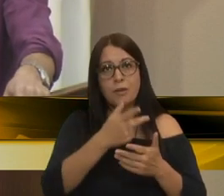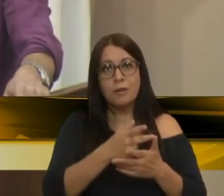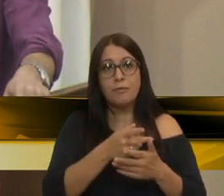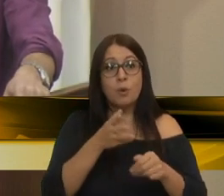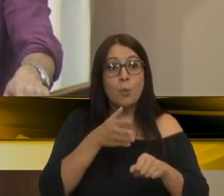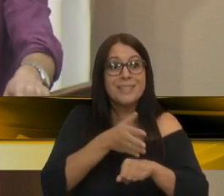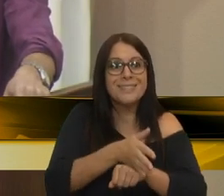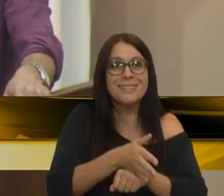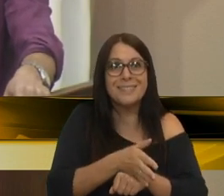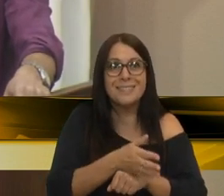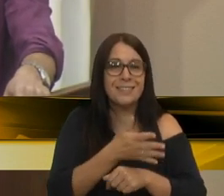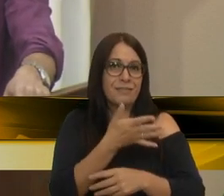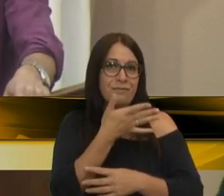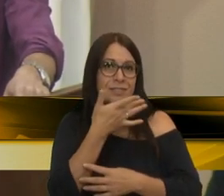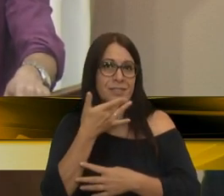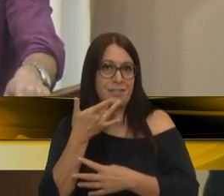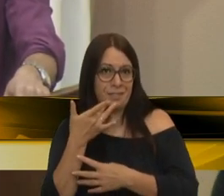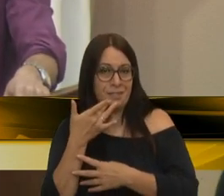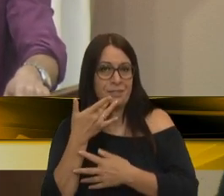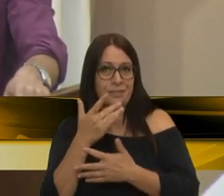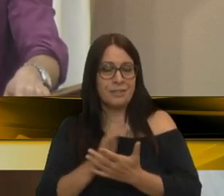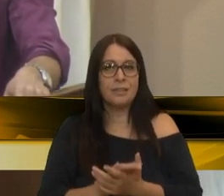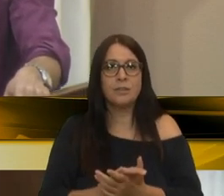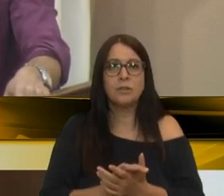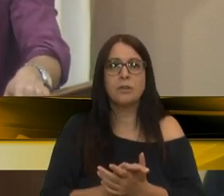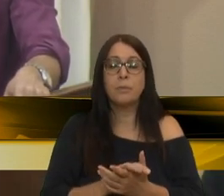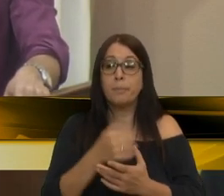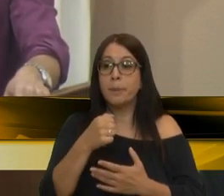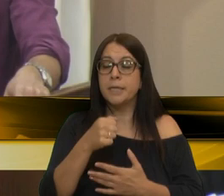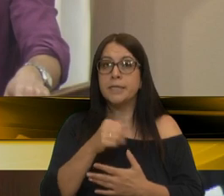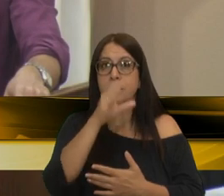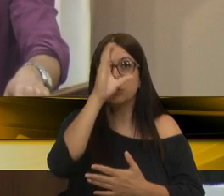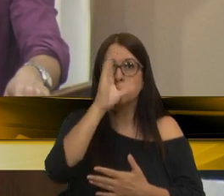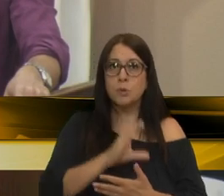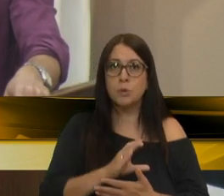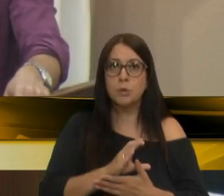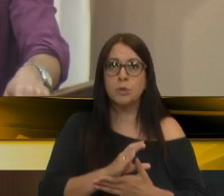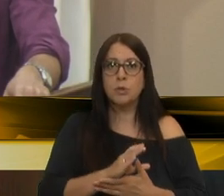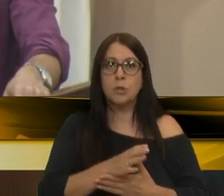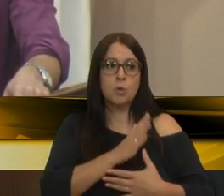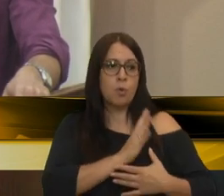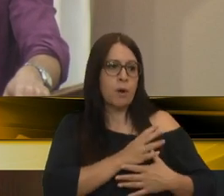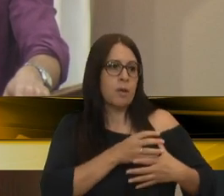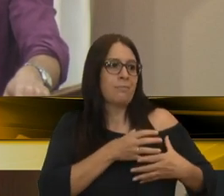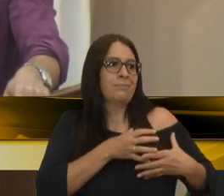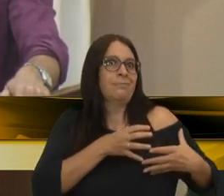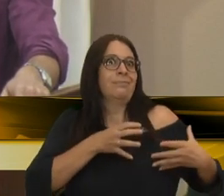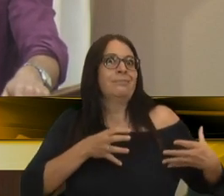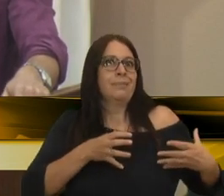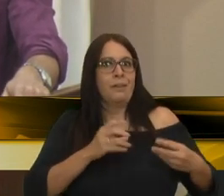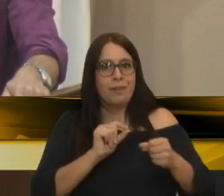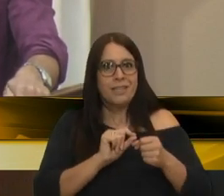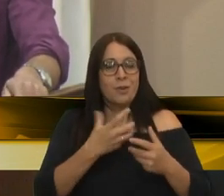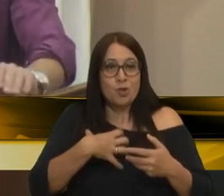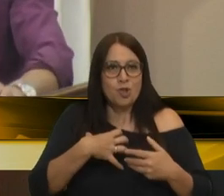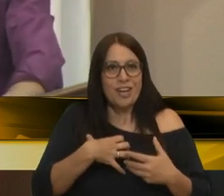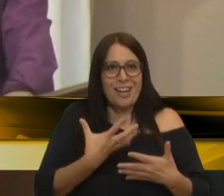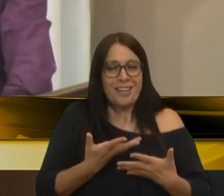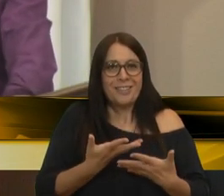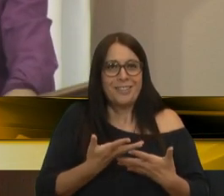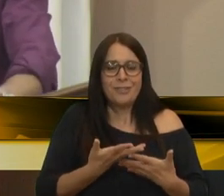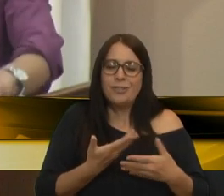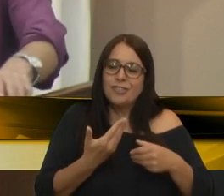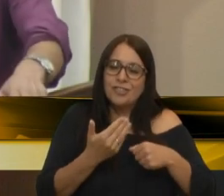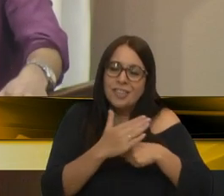fácil. Precisa vir um cidadão, de um coração enorme, fazer um gesto